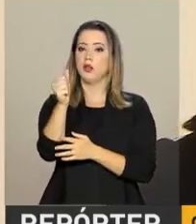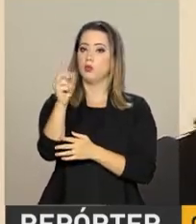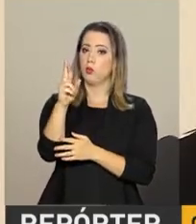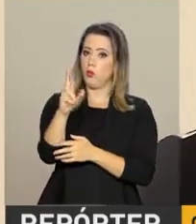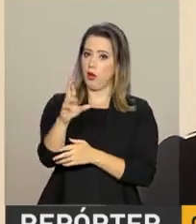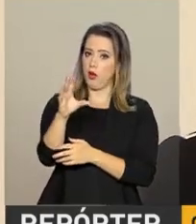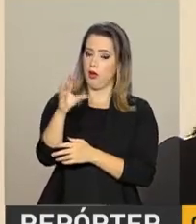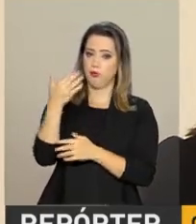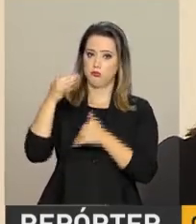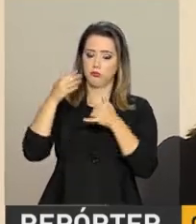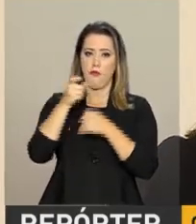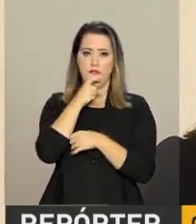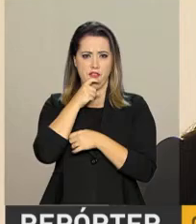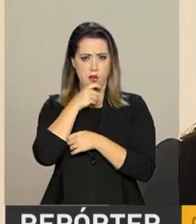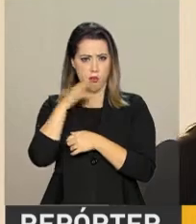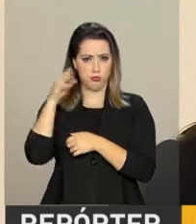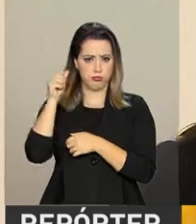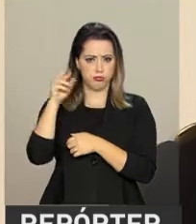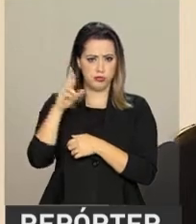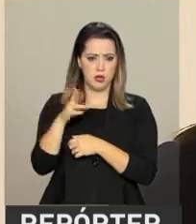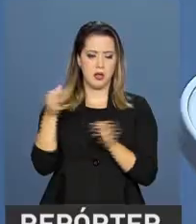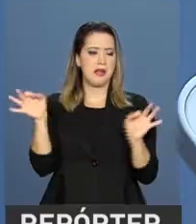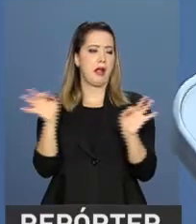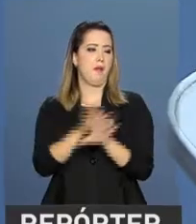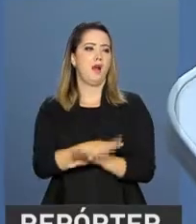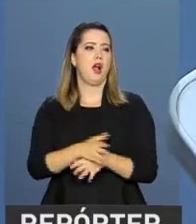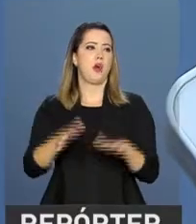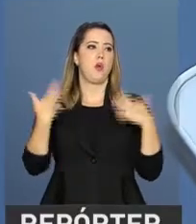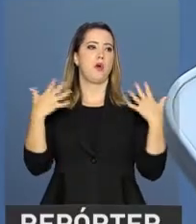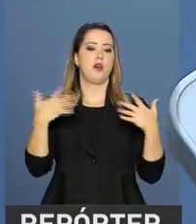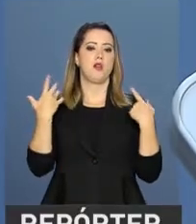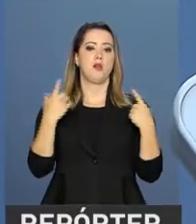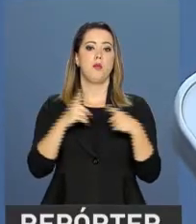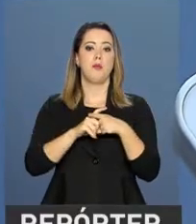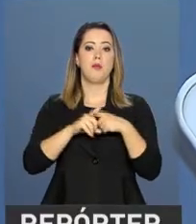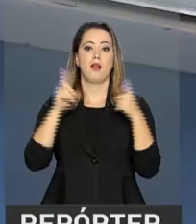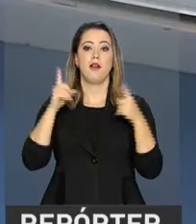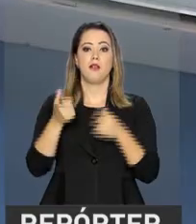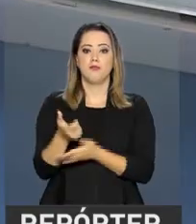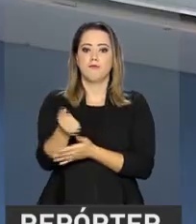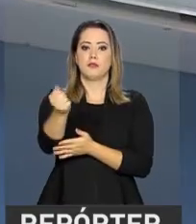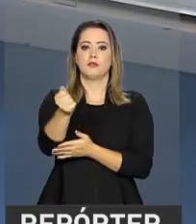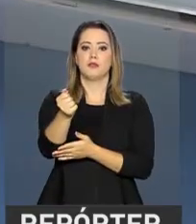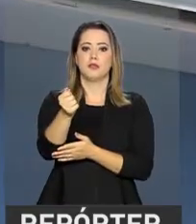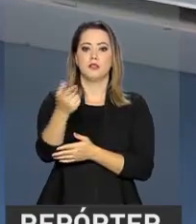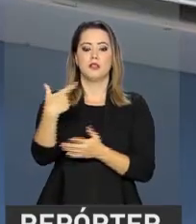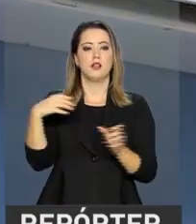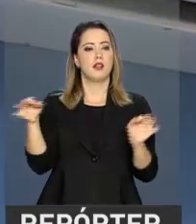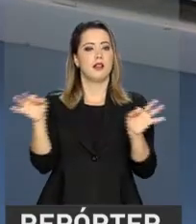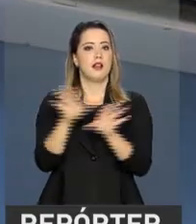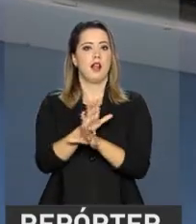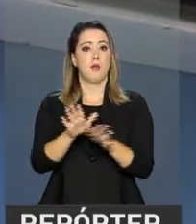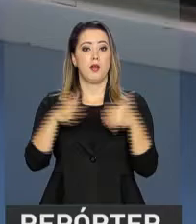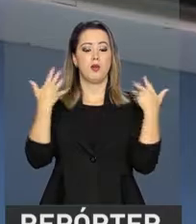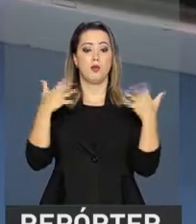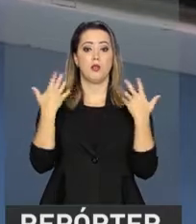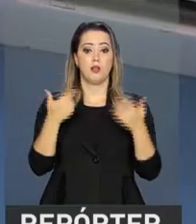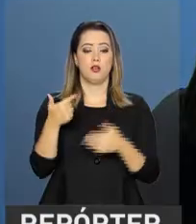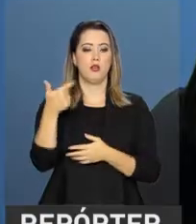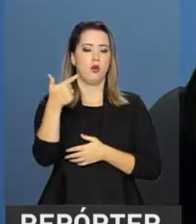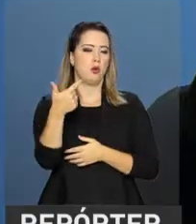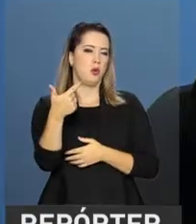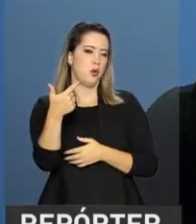feliz da vida que acabar com o calorão só que ao acabar com o calorão minha contas passou de